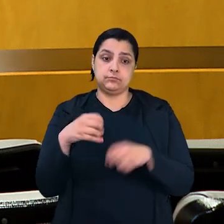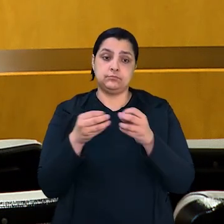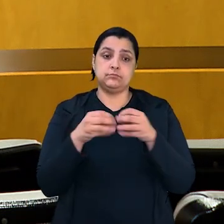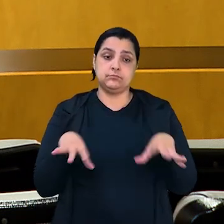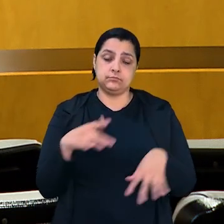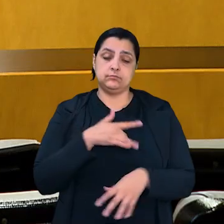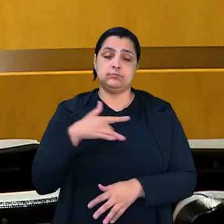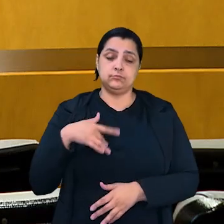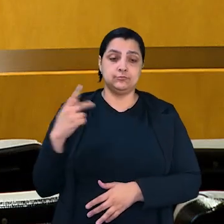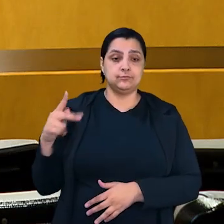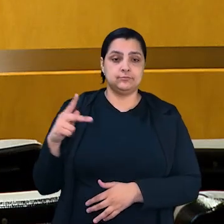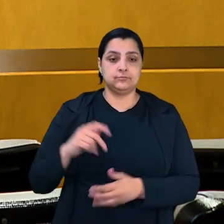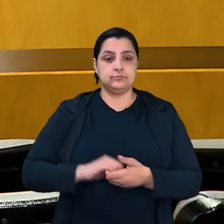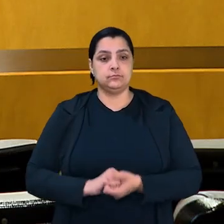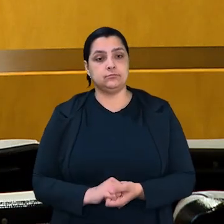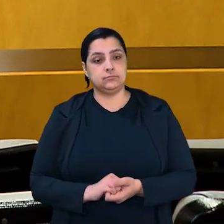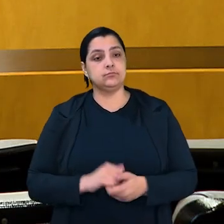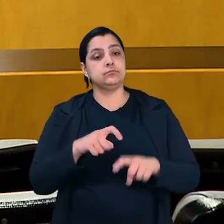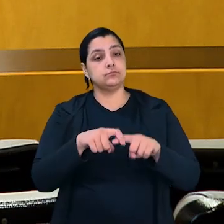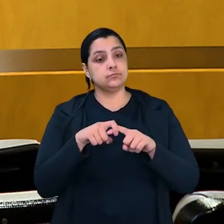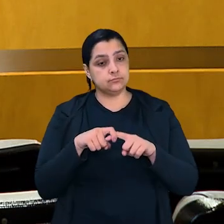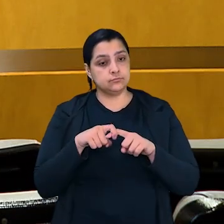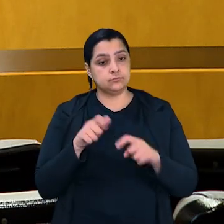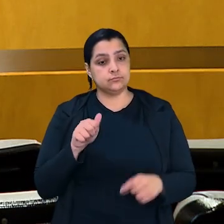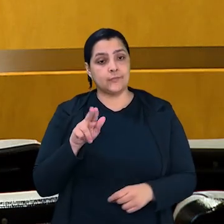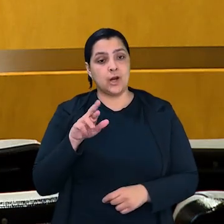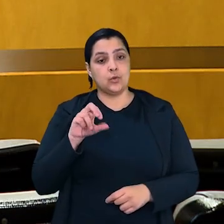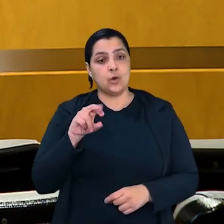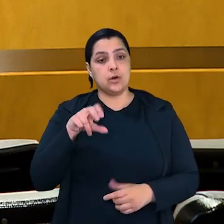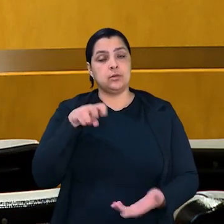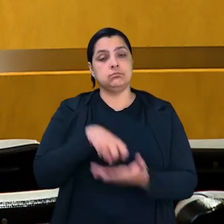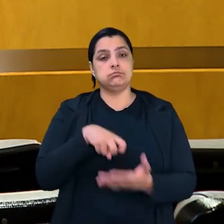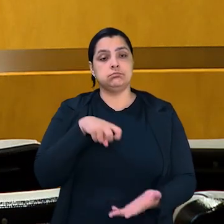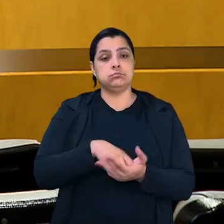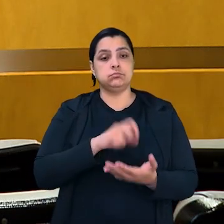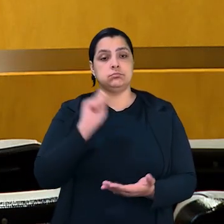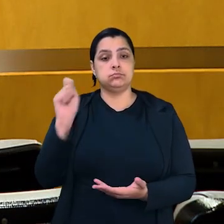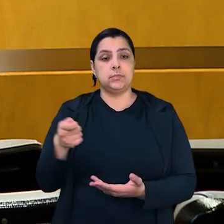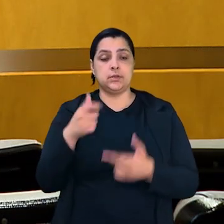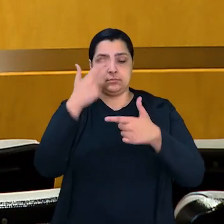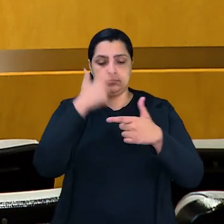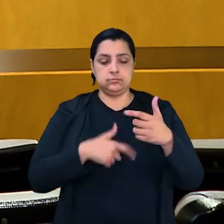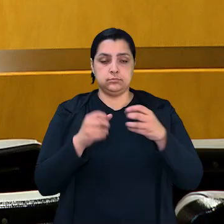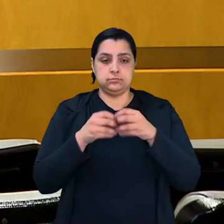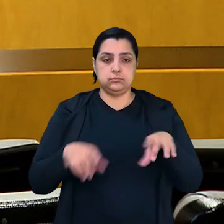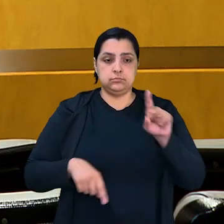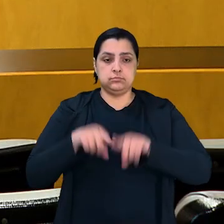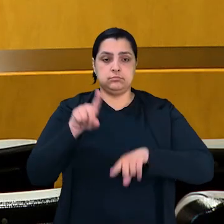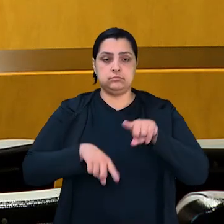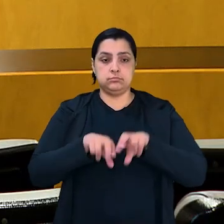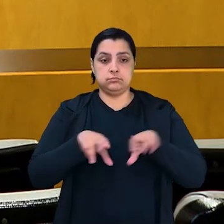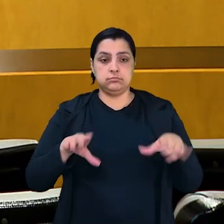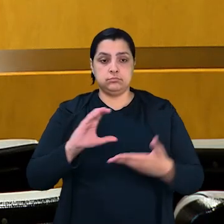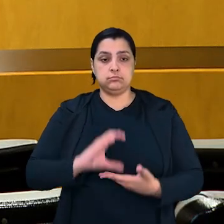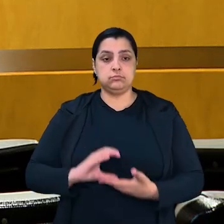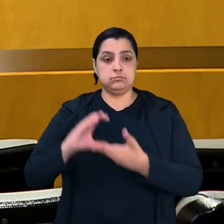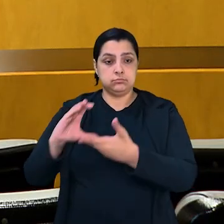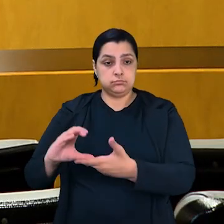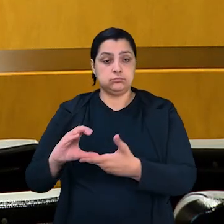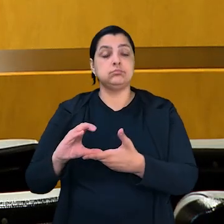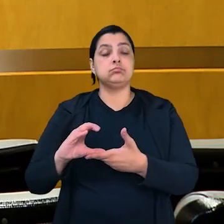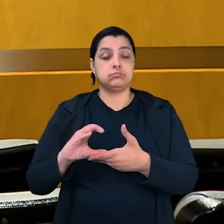profissionais haviam prejudicado a saúde do homem. Por isso, a Aurora foi condenada ao pagamento de danos morais, materiais